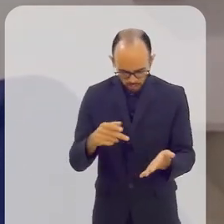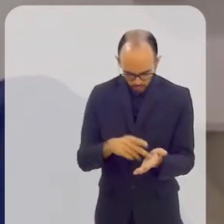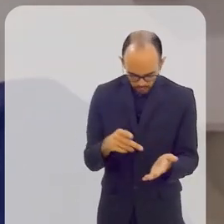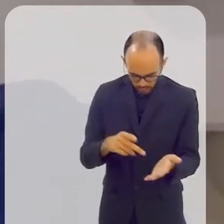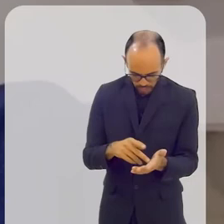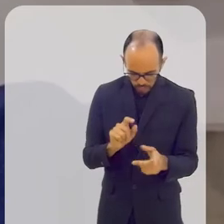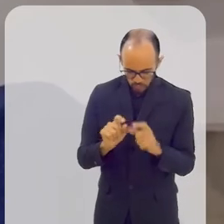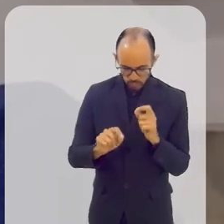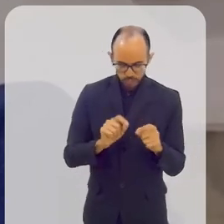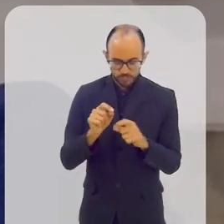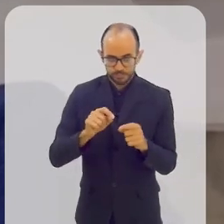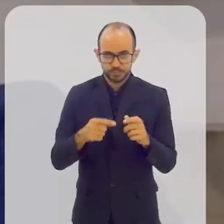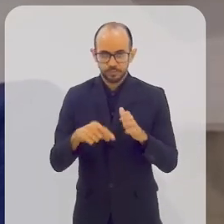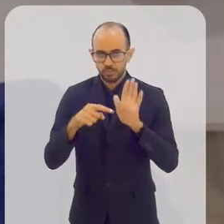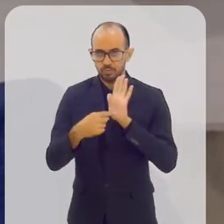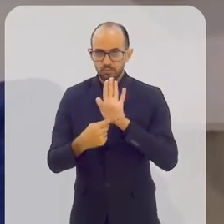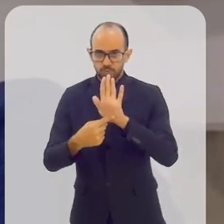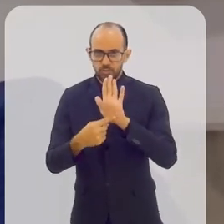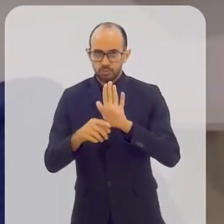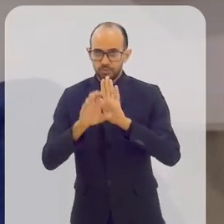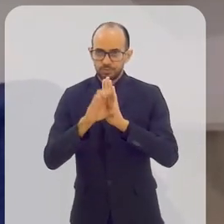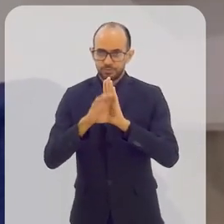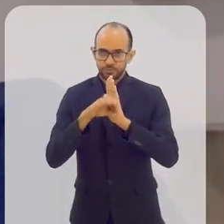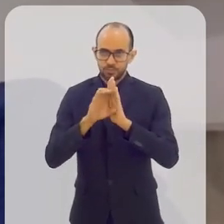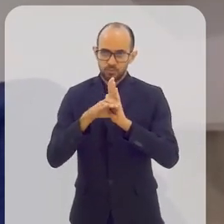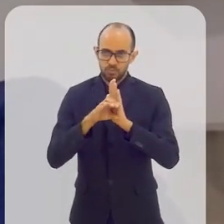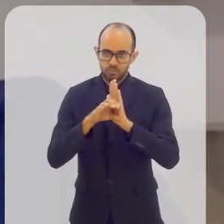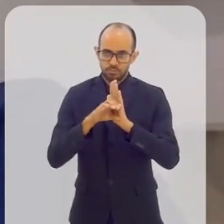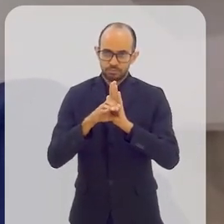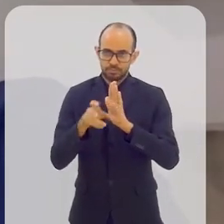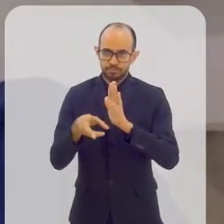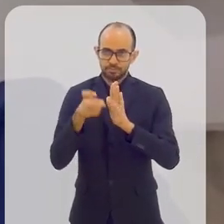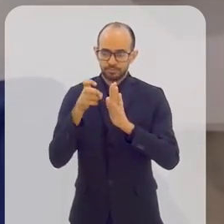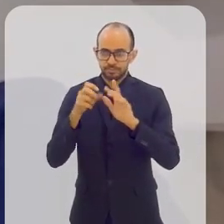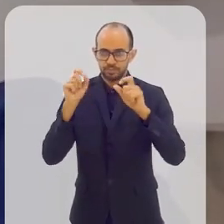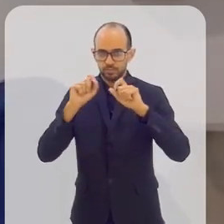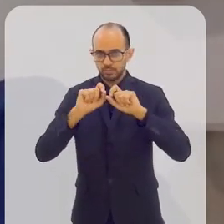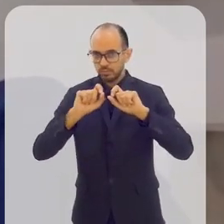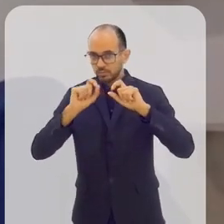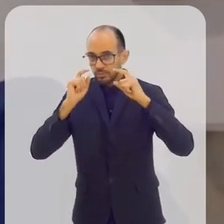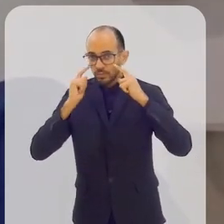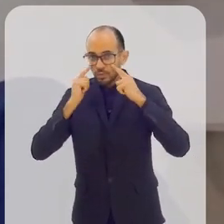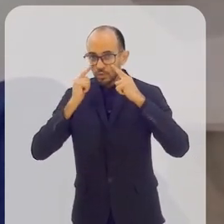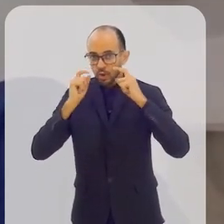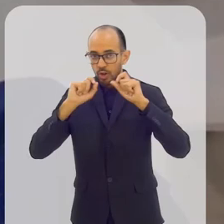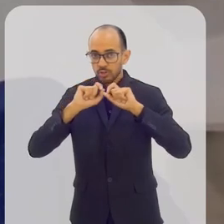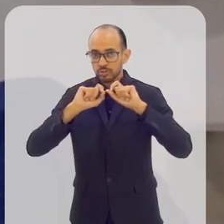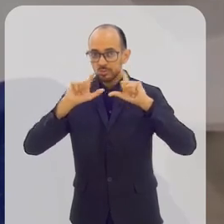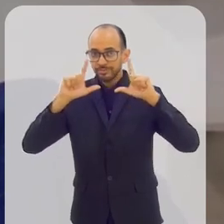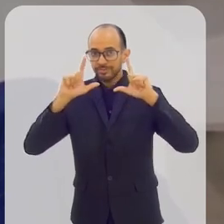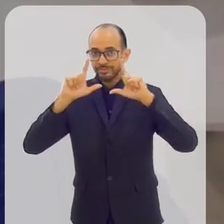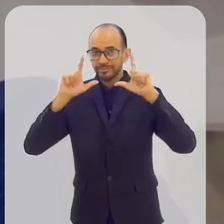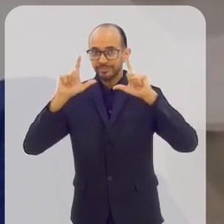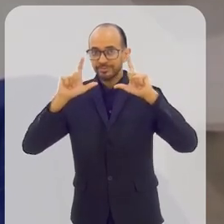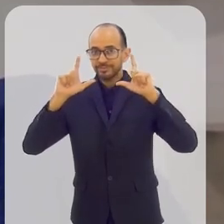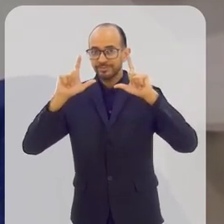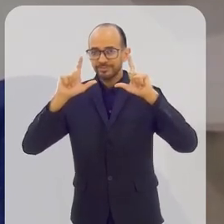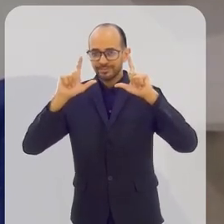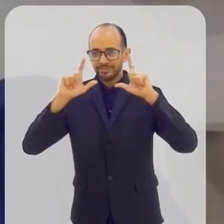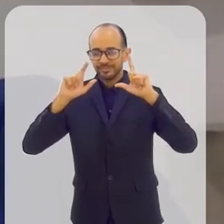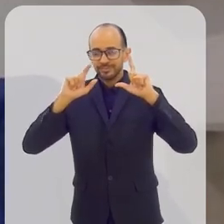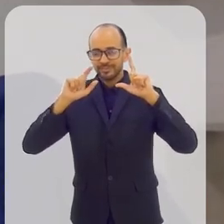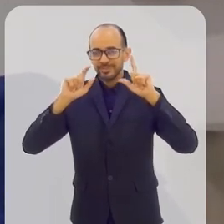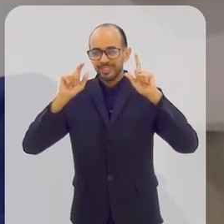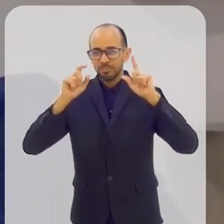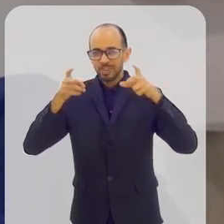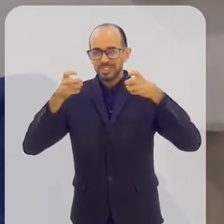de fato, assim, apresentar o conceito e ver os olhinhos brilhando, de saber que é possível cada